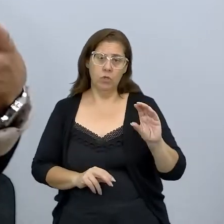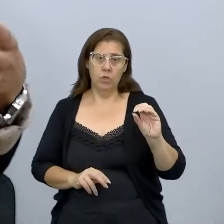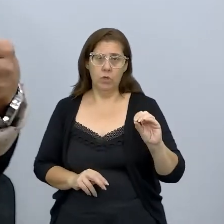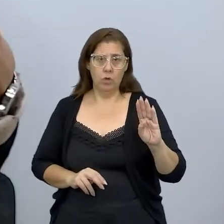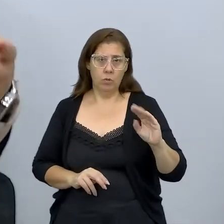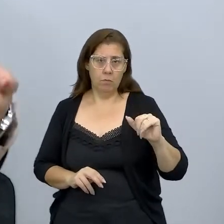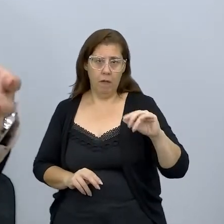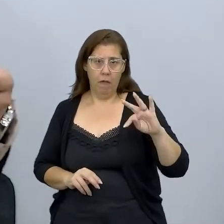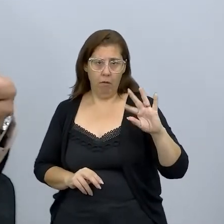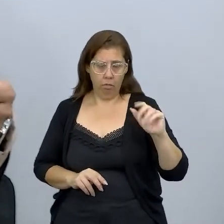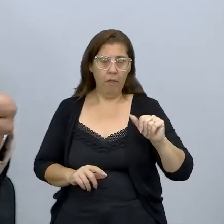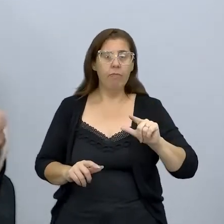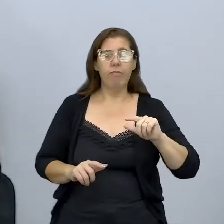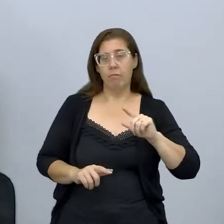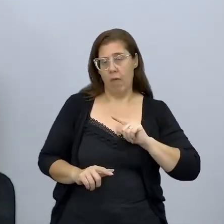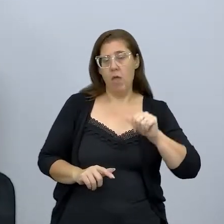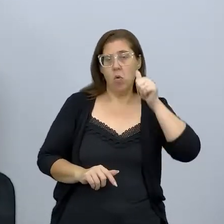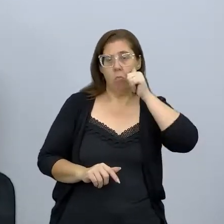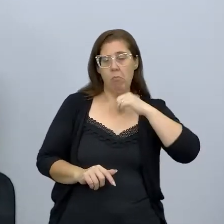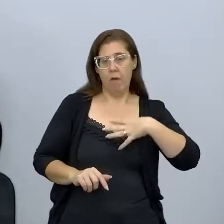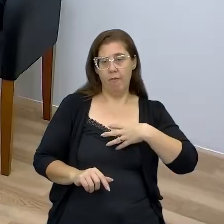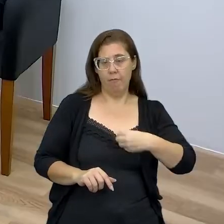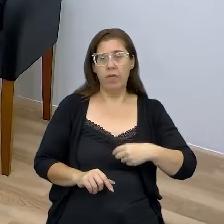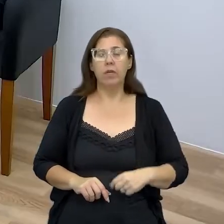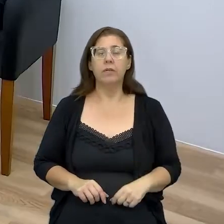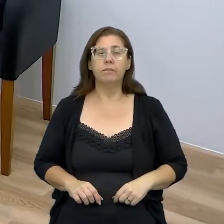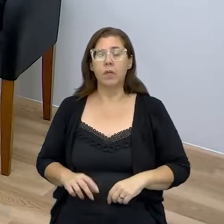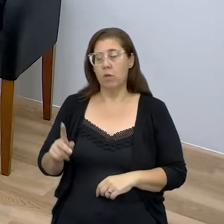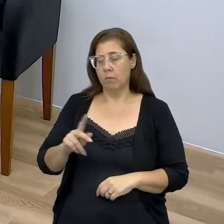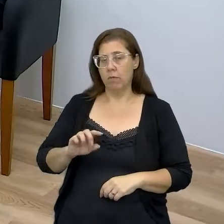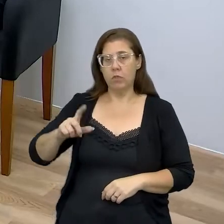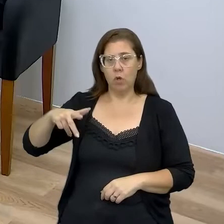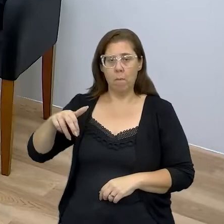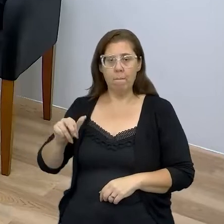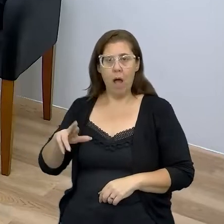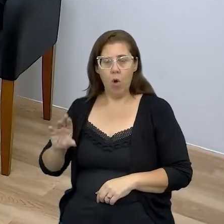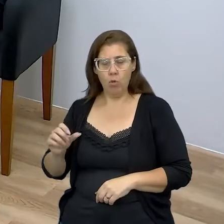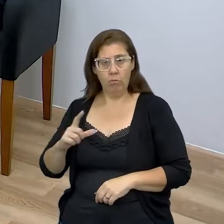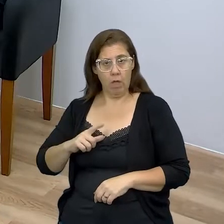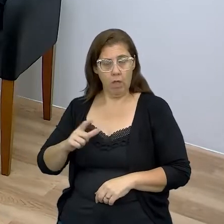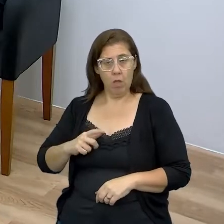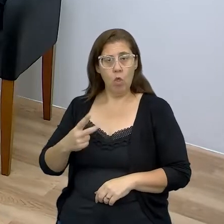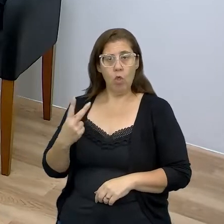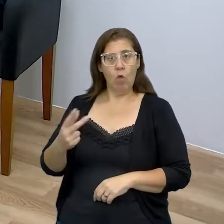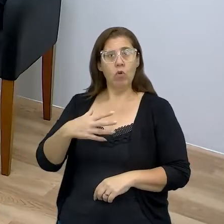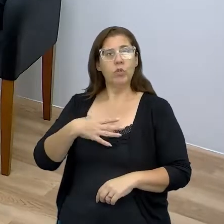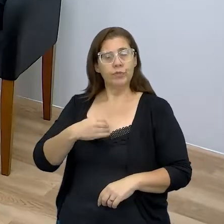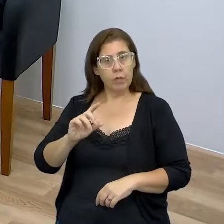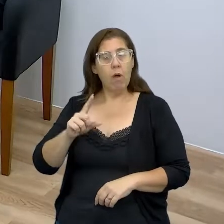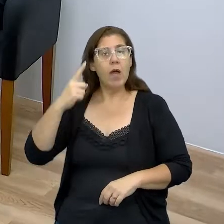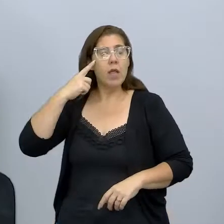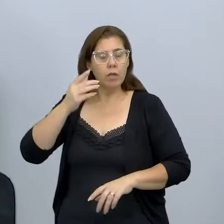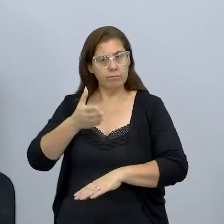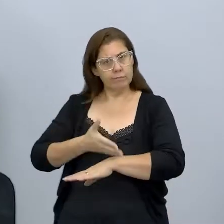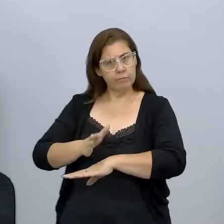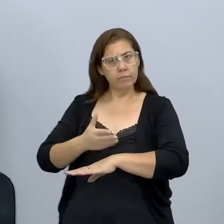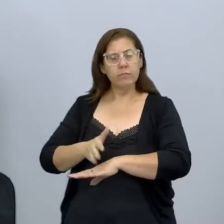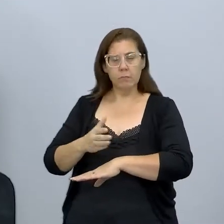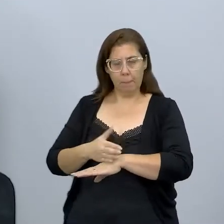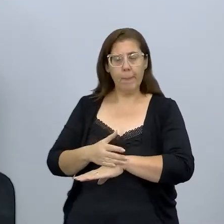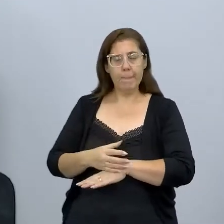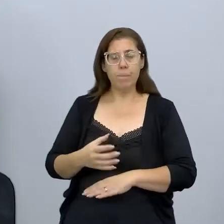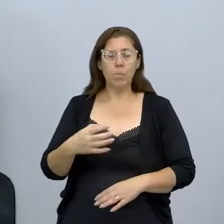tem filhos, né? Ela tem uma filha e o Mauro tem dois filhos também. E a ideia é que a gente simule aqui